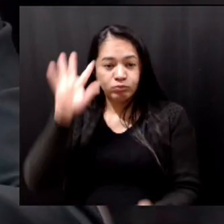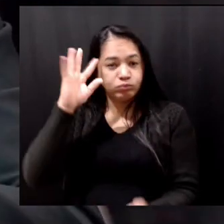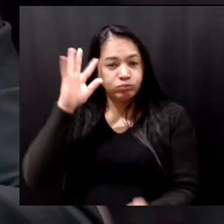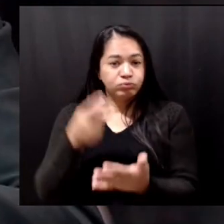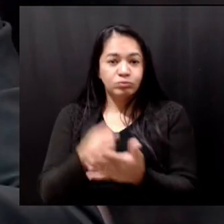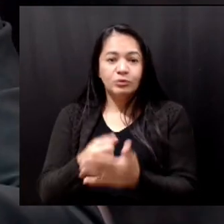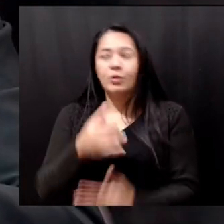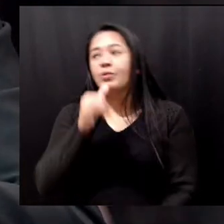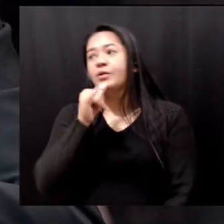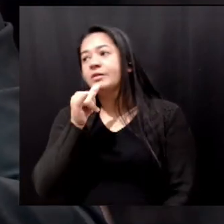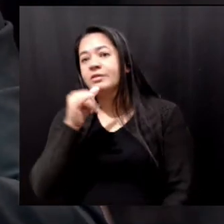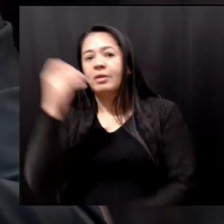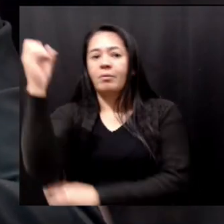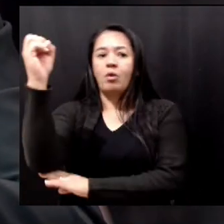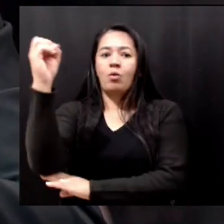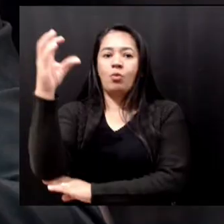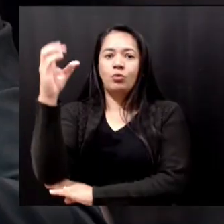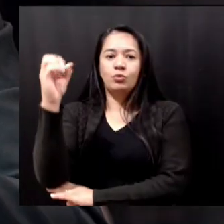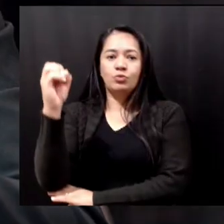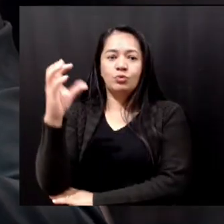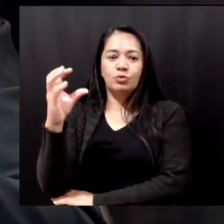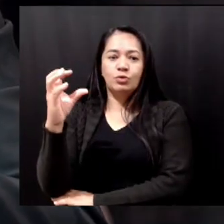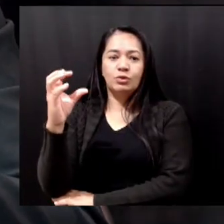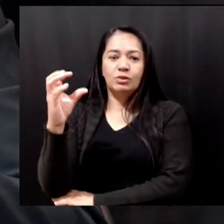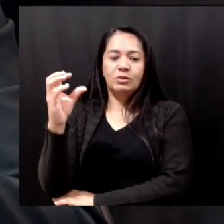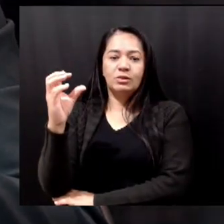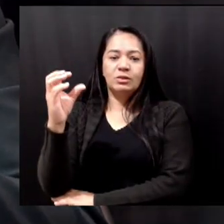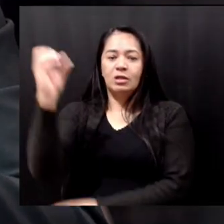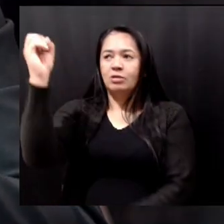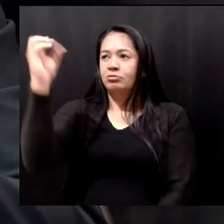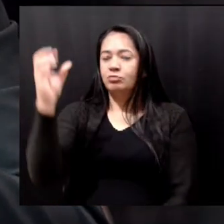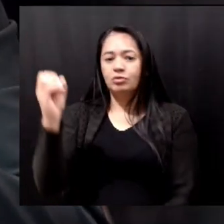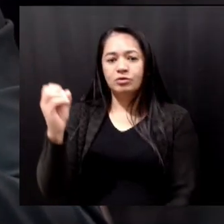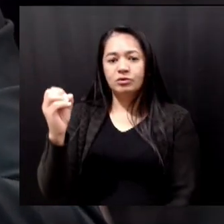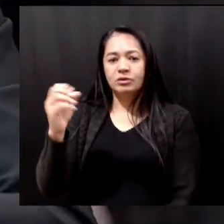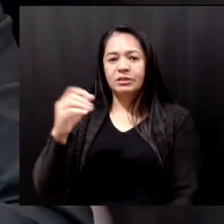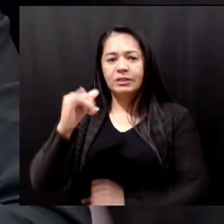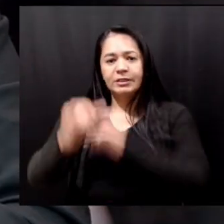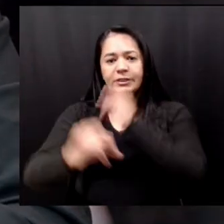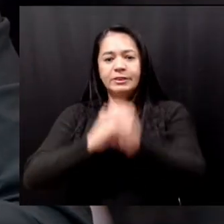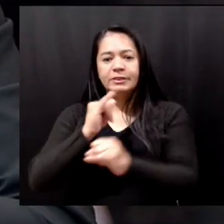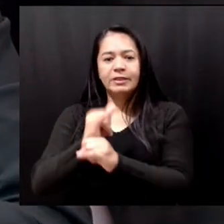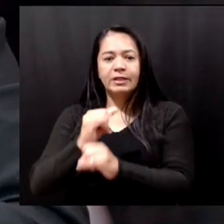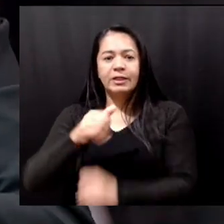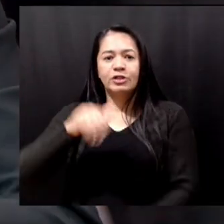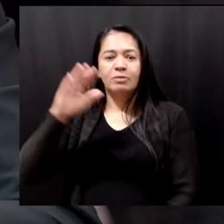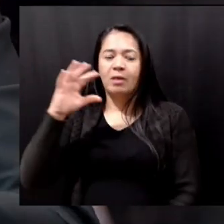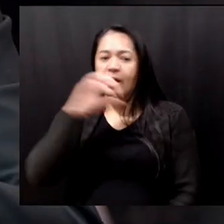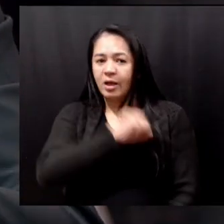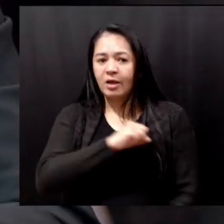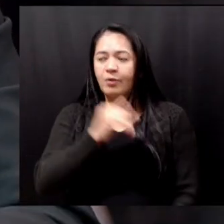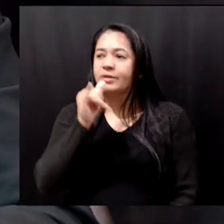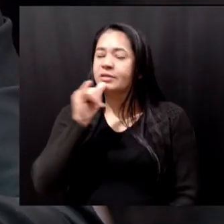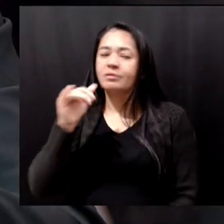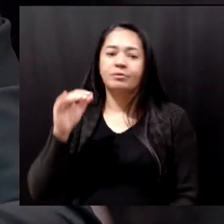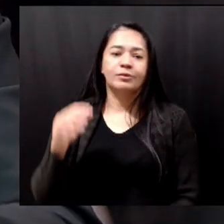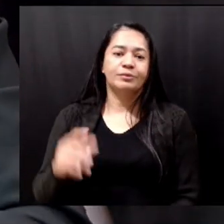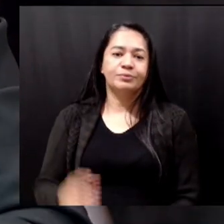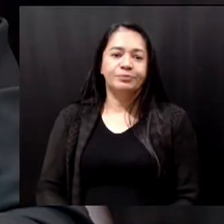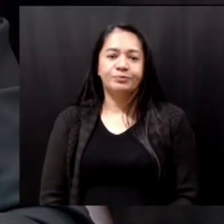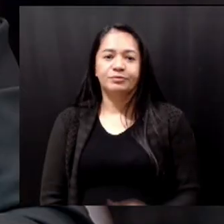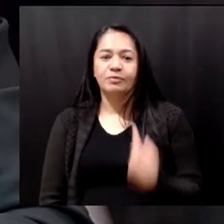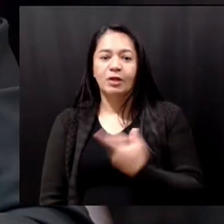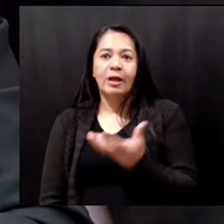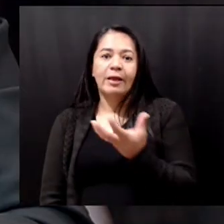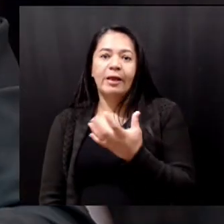inteligente. Olá, a produção voltou lá pra gente. Internet mais rápida, isso. Semáforo inteligente. Dando um exemplo prático, digamos que a gente quer criar